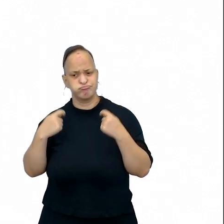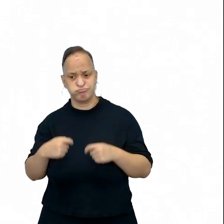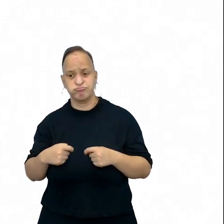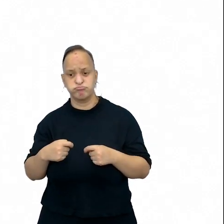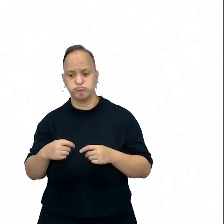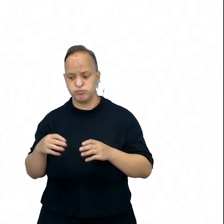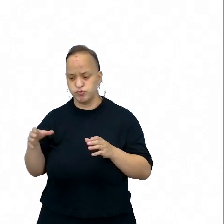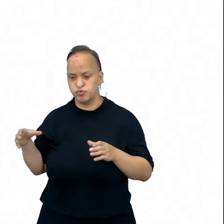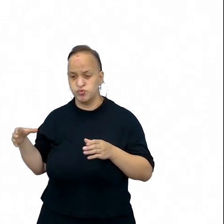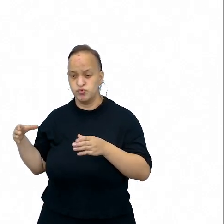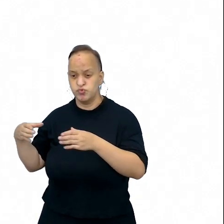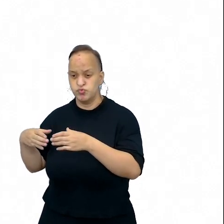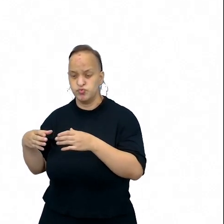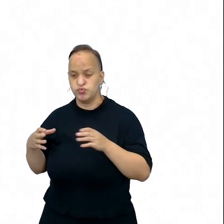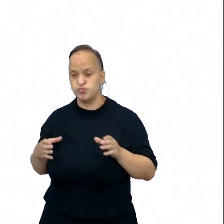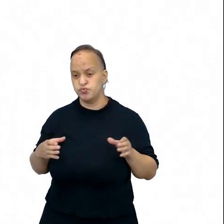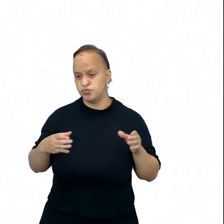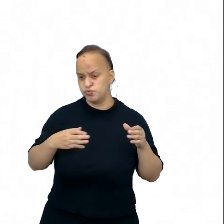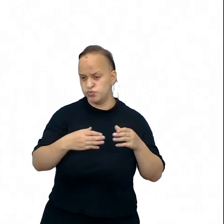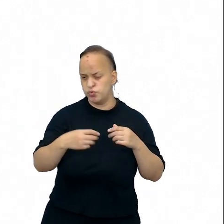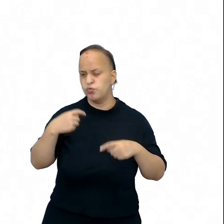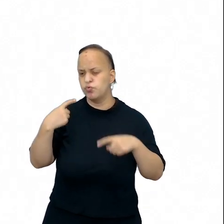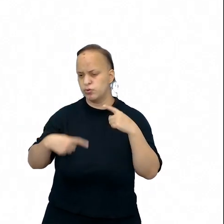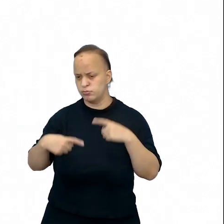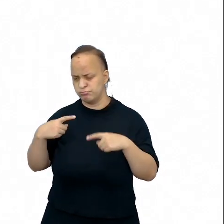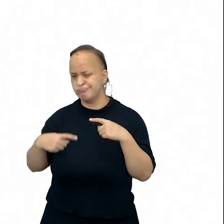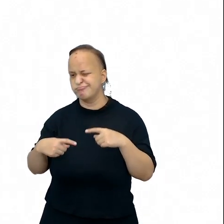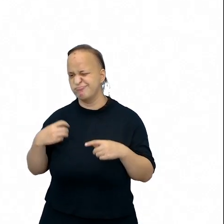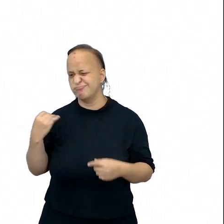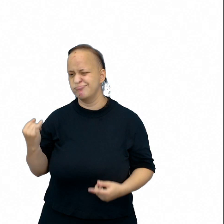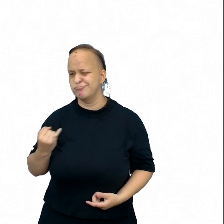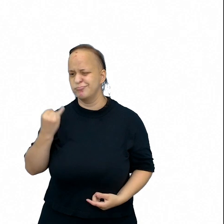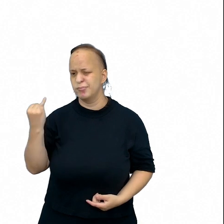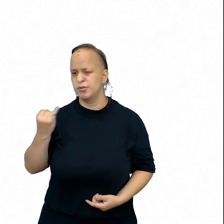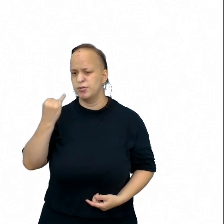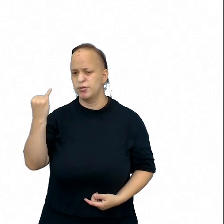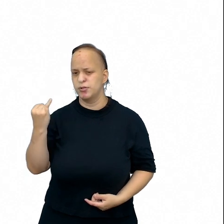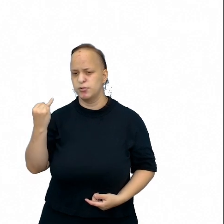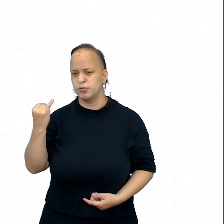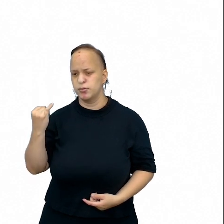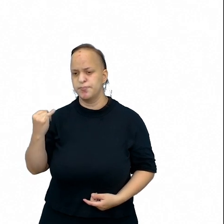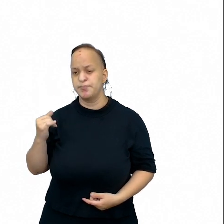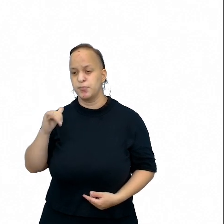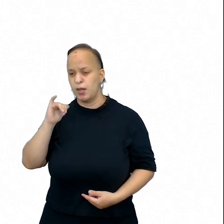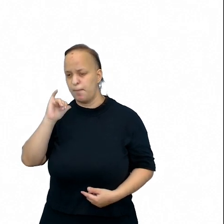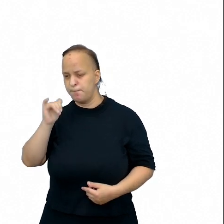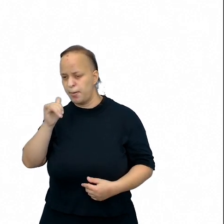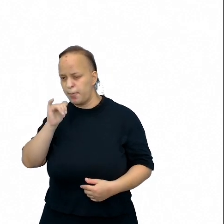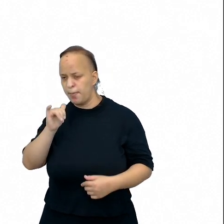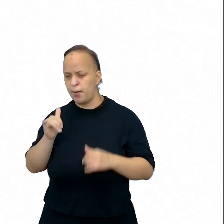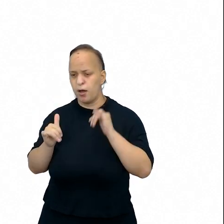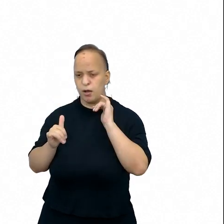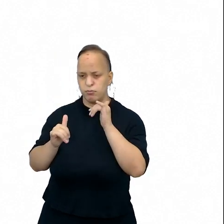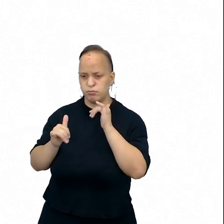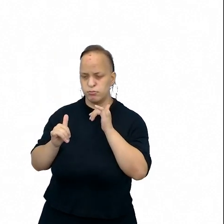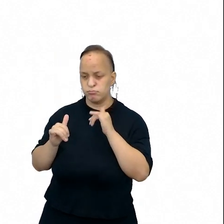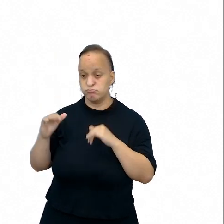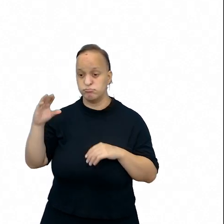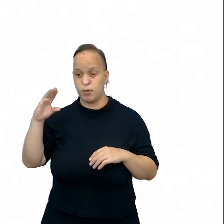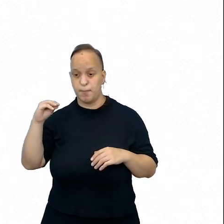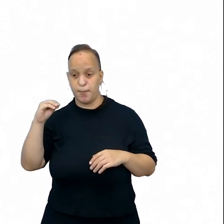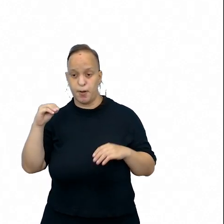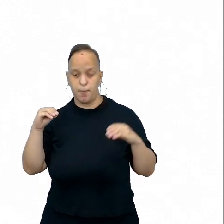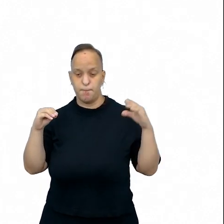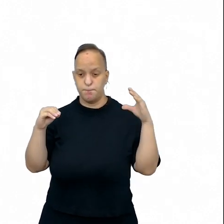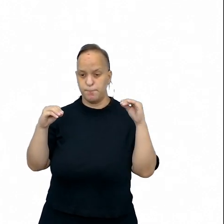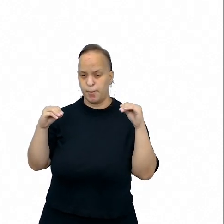o debate ele é importante. Então, os estudantes vão verbalizar os pontos de vista sobre o tema, há uma questão